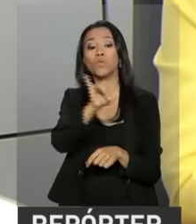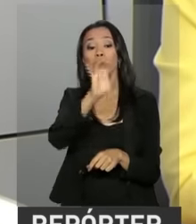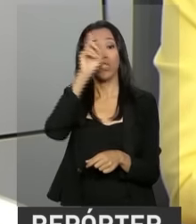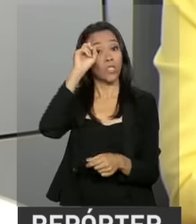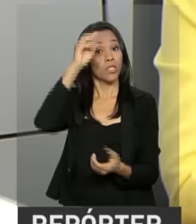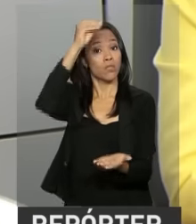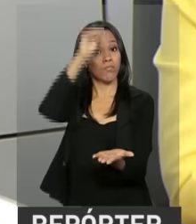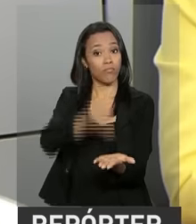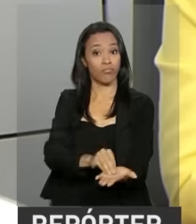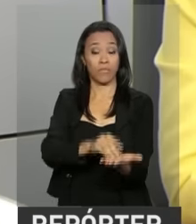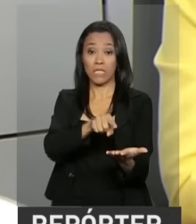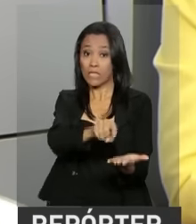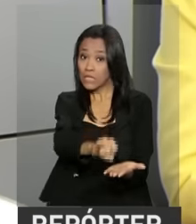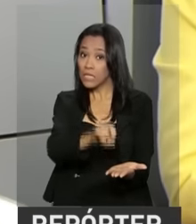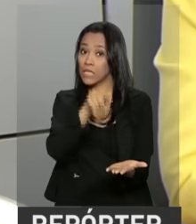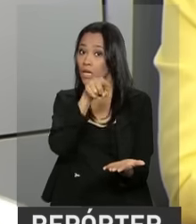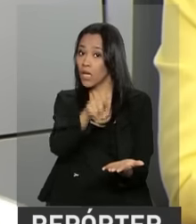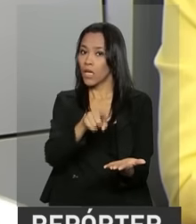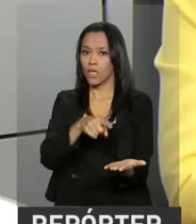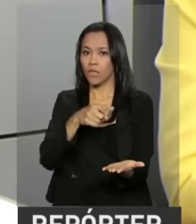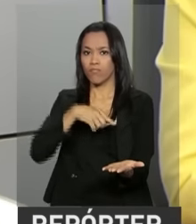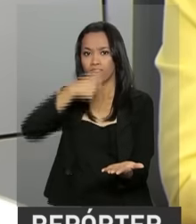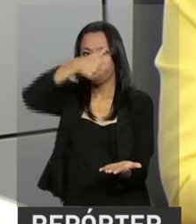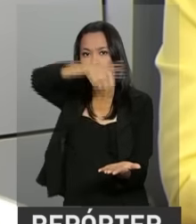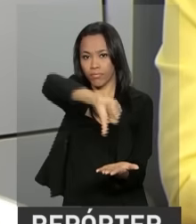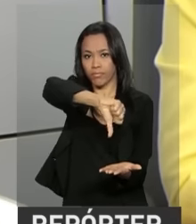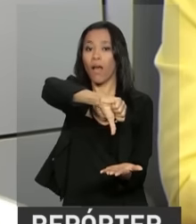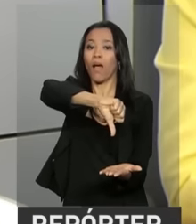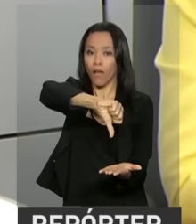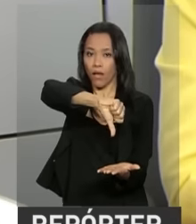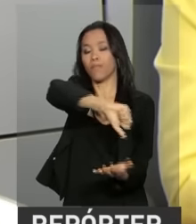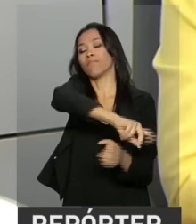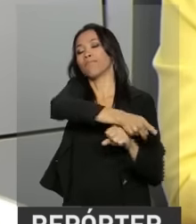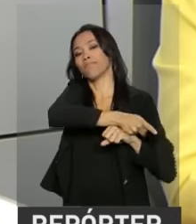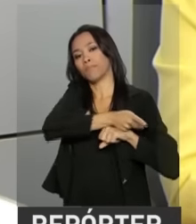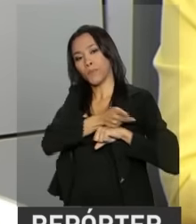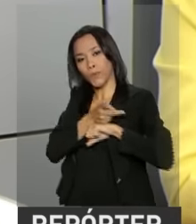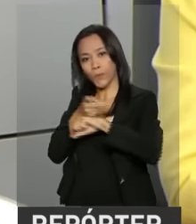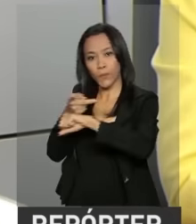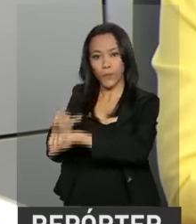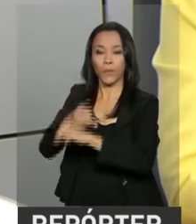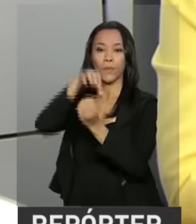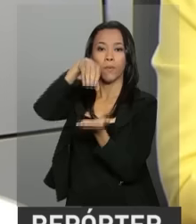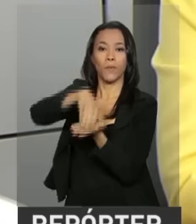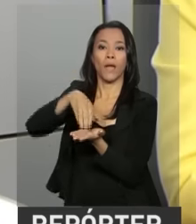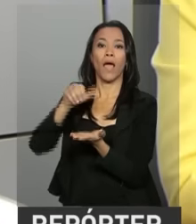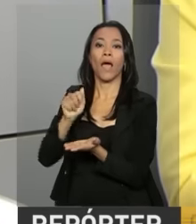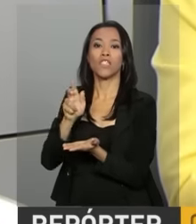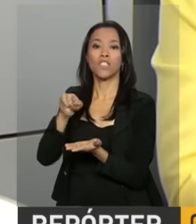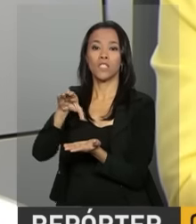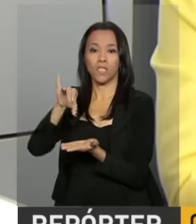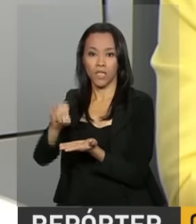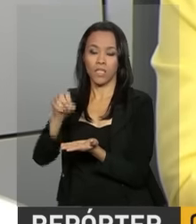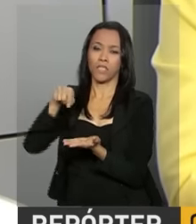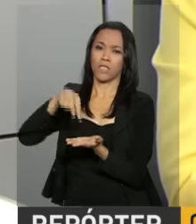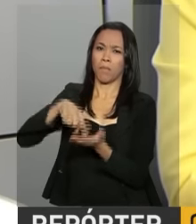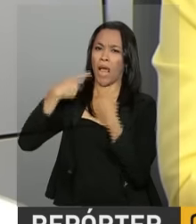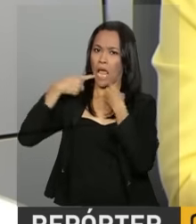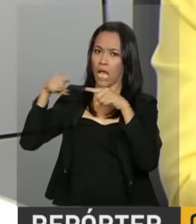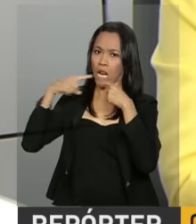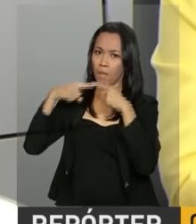naquele prazo e se não tiver sucesso então ele procura a agência através dos nossos canais de relacionamento